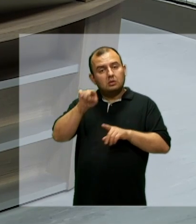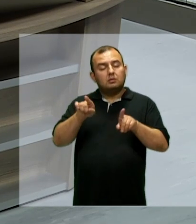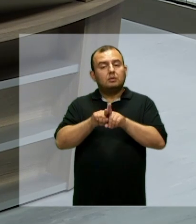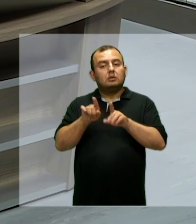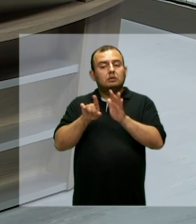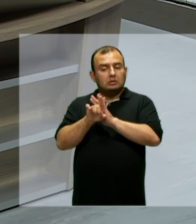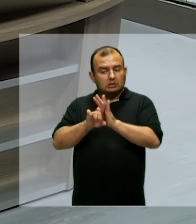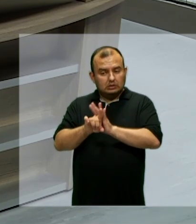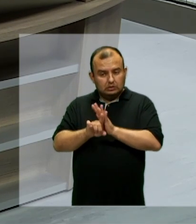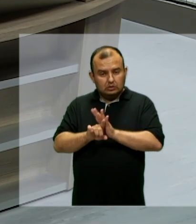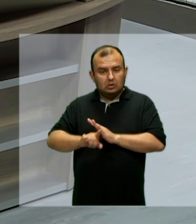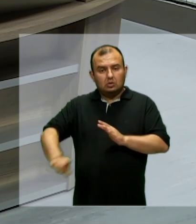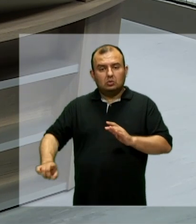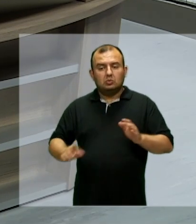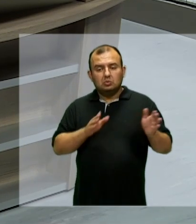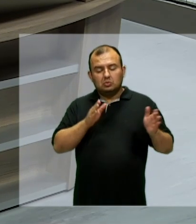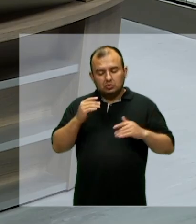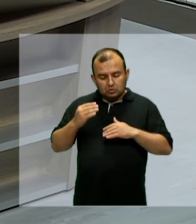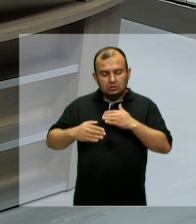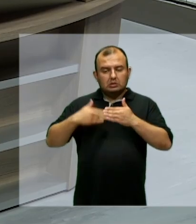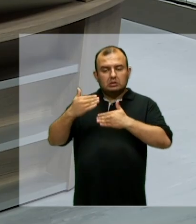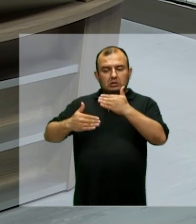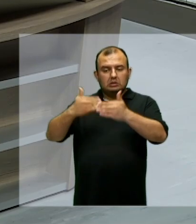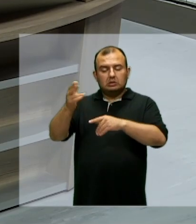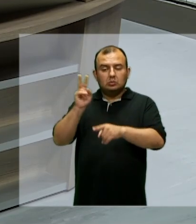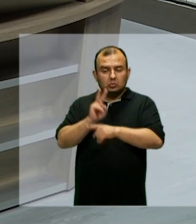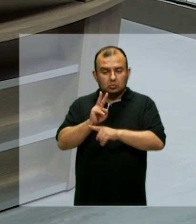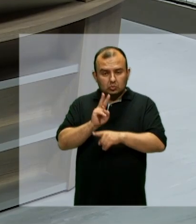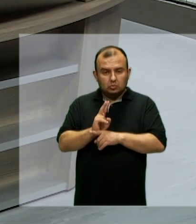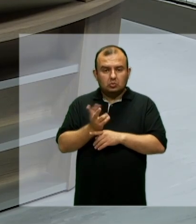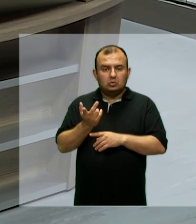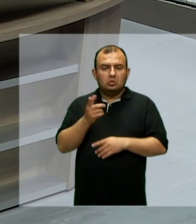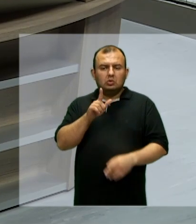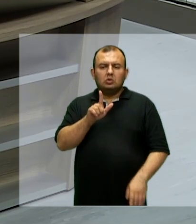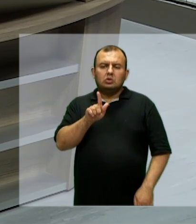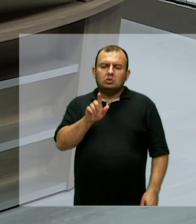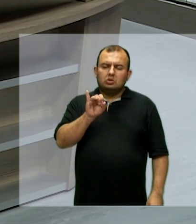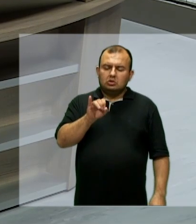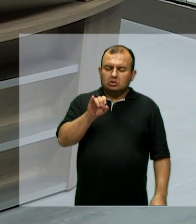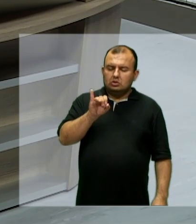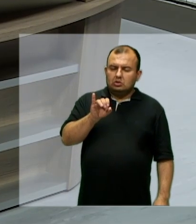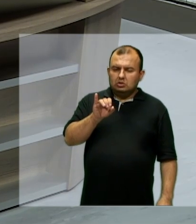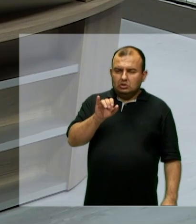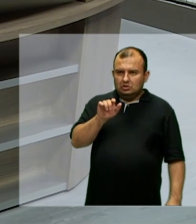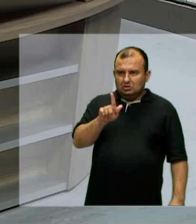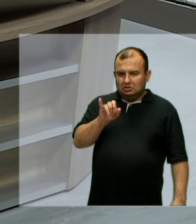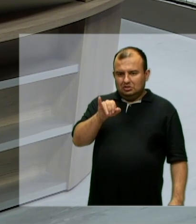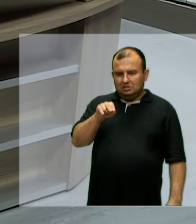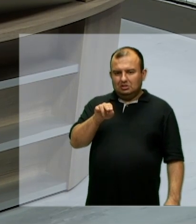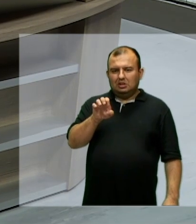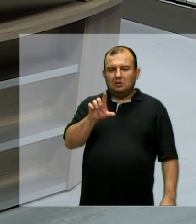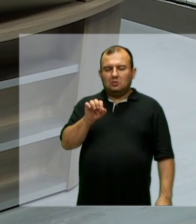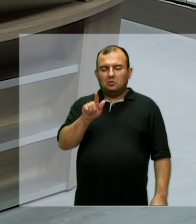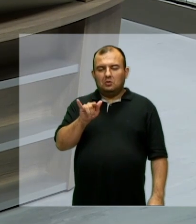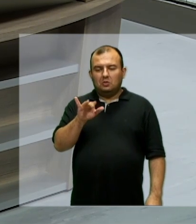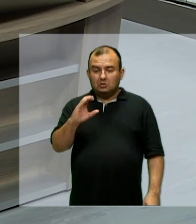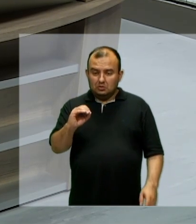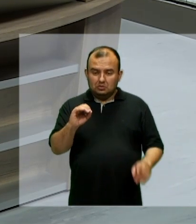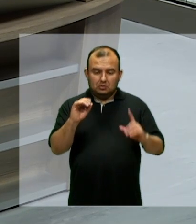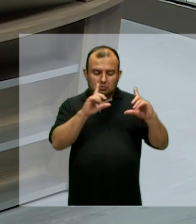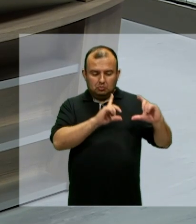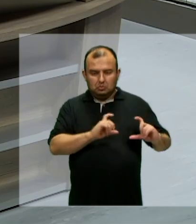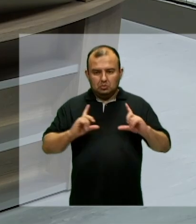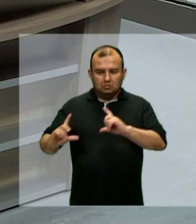exames periódicos do cuidado, exame ginecológico em geral e os exames de